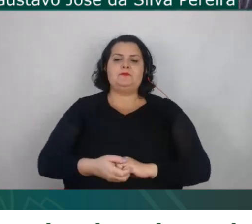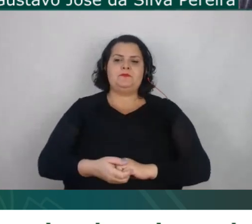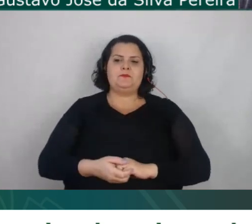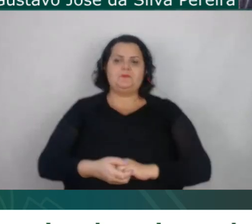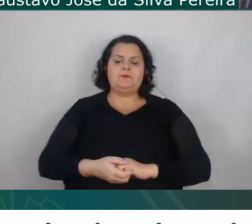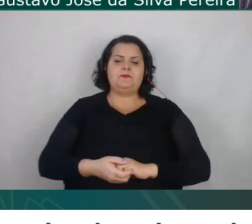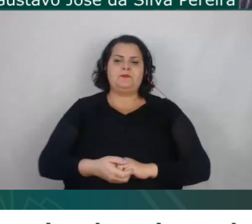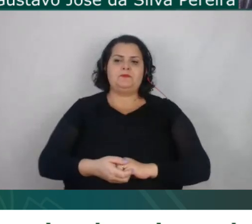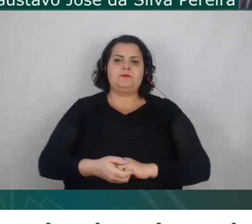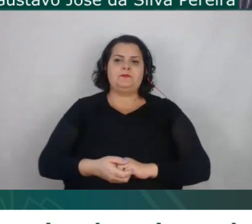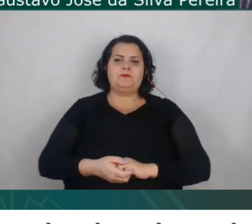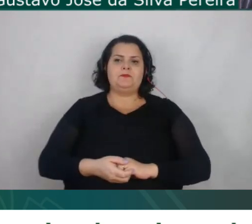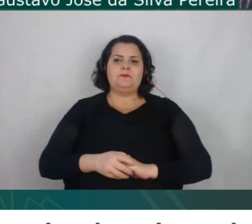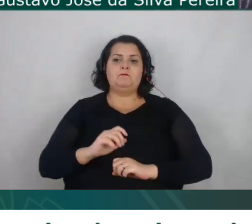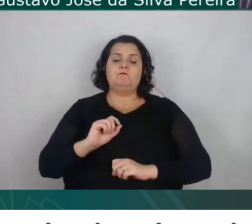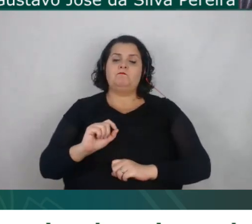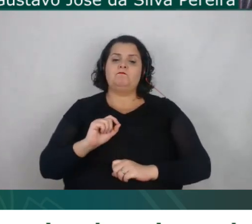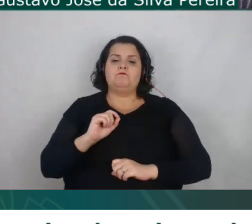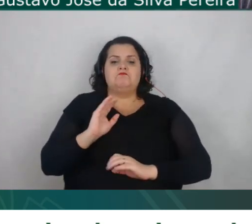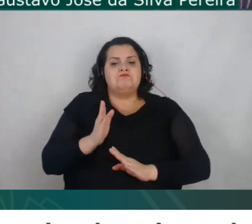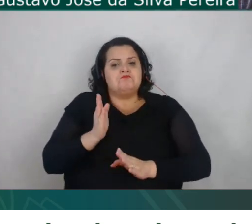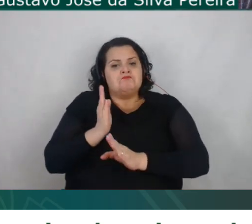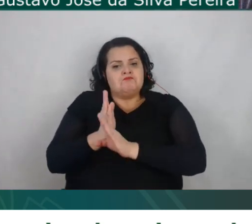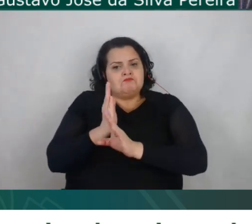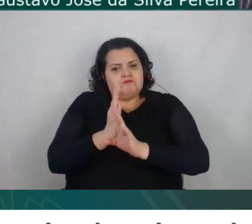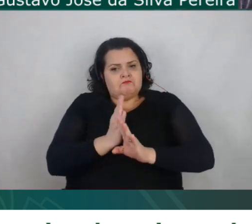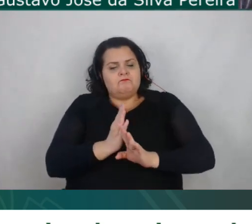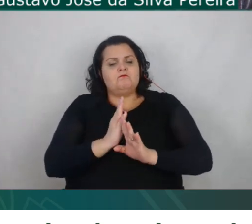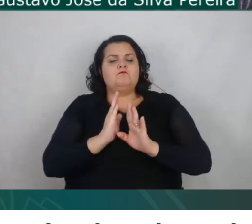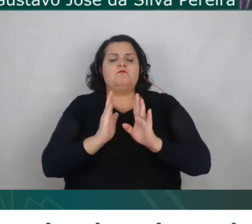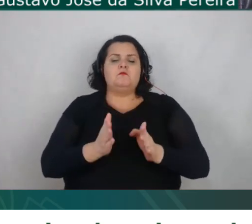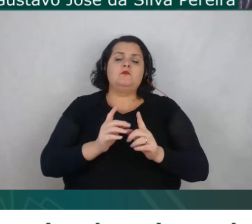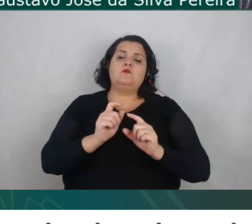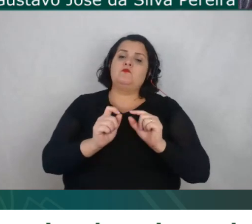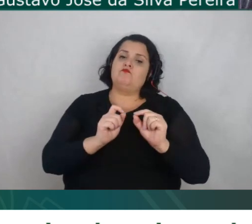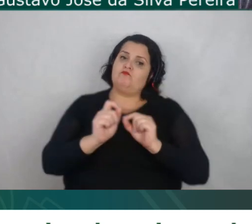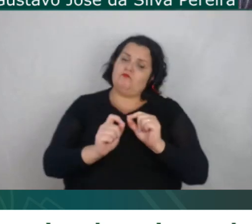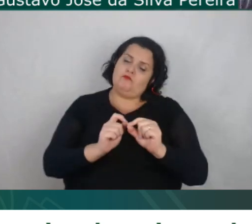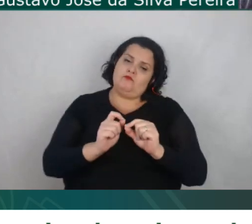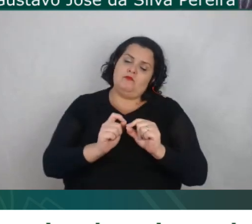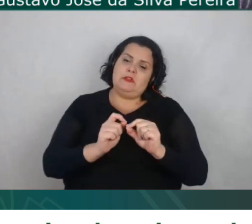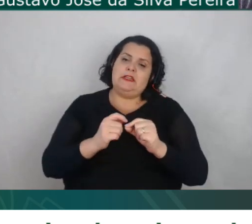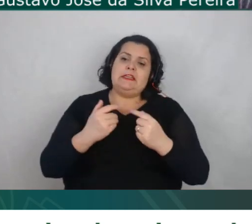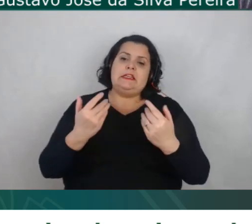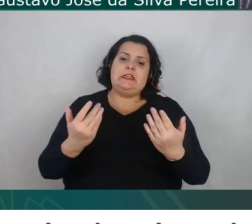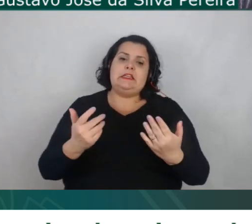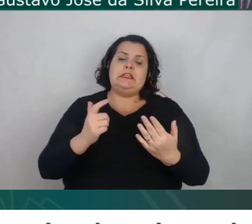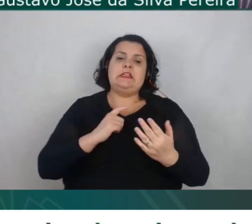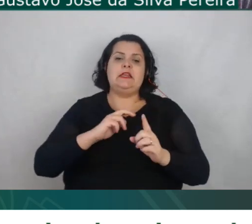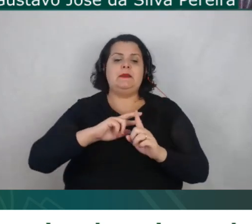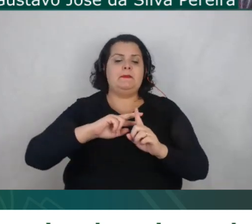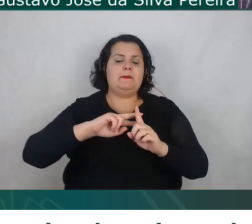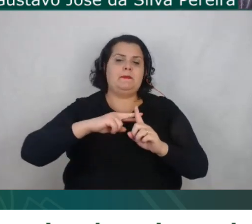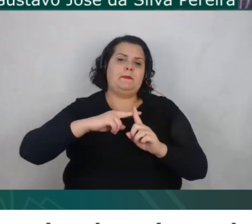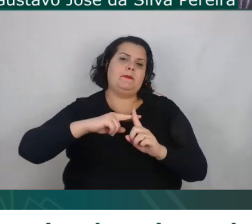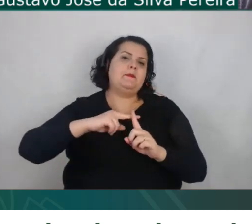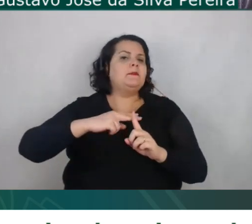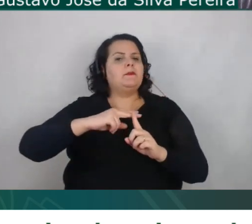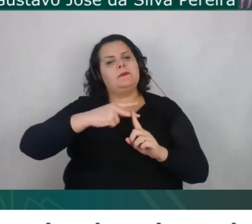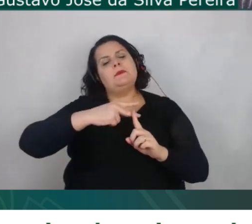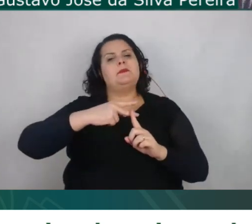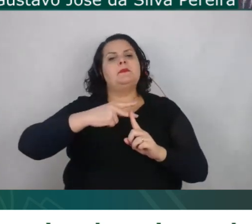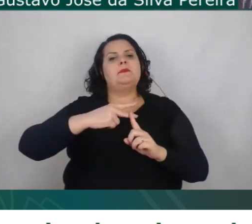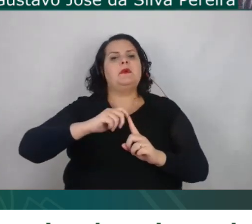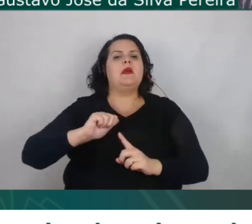O que se vê, o que se fala muito é em relação à replicação, à autofagia,